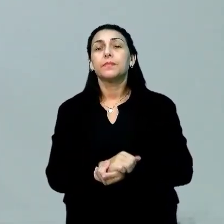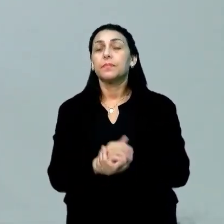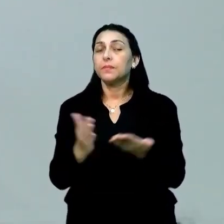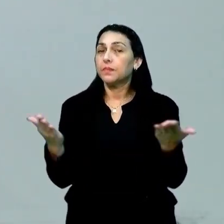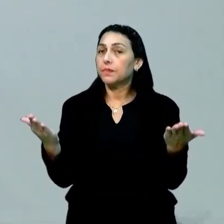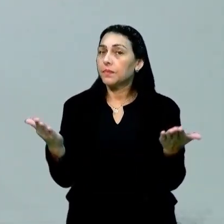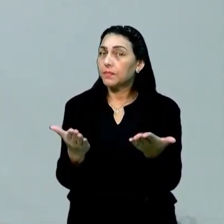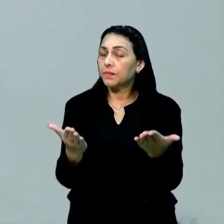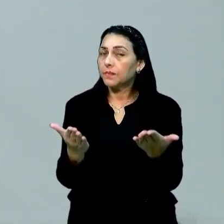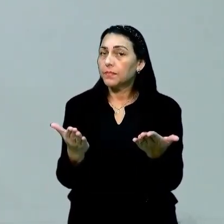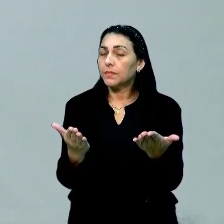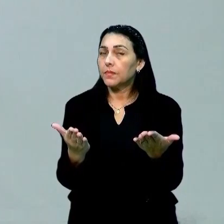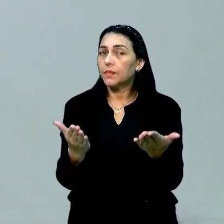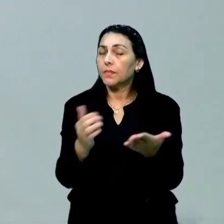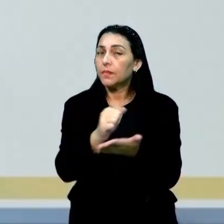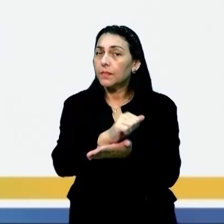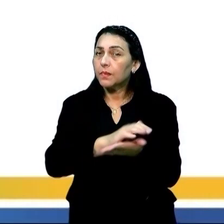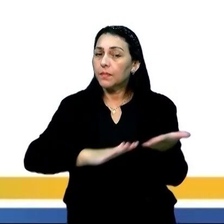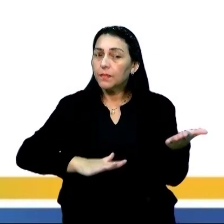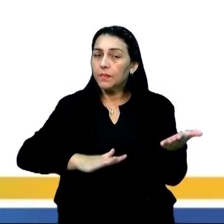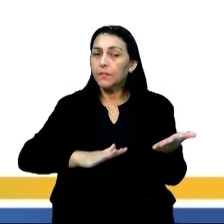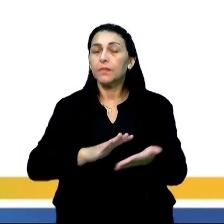agora, vamos a um exercitando.